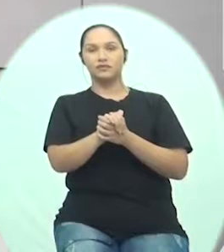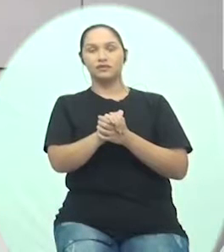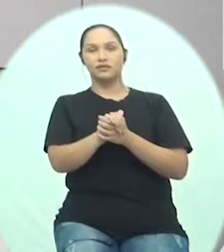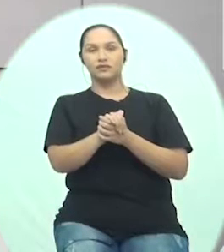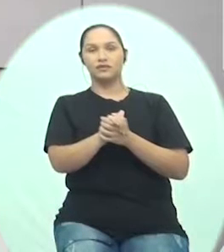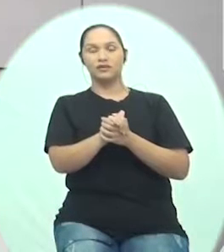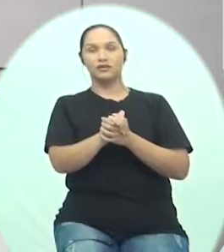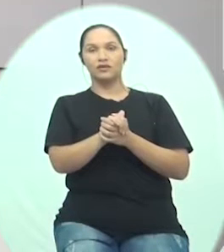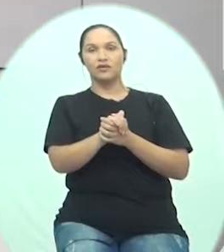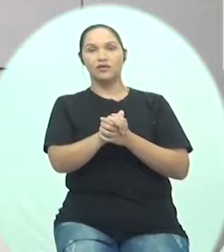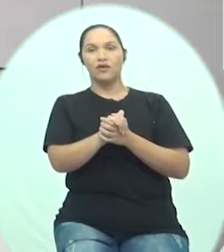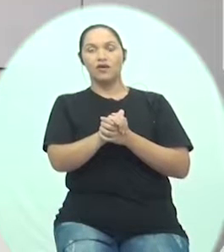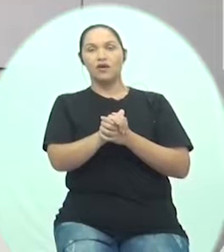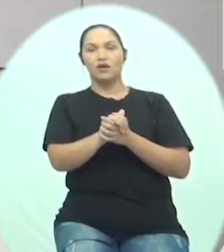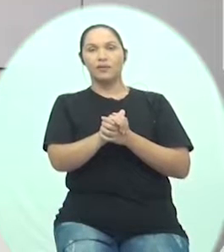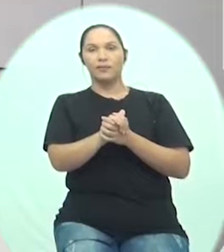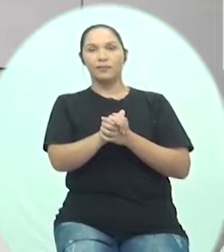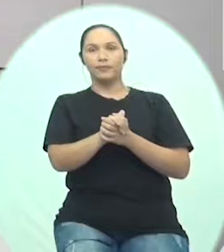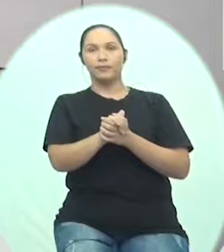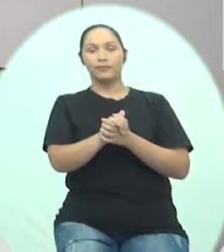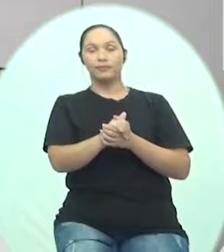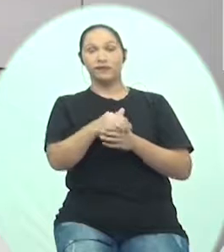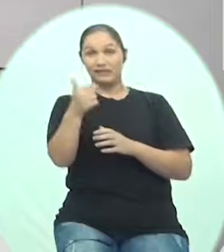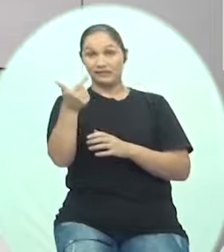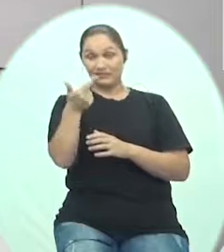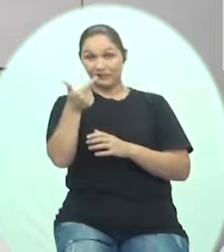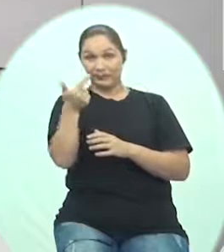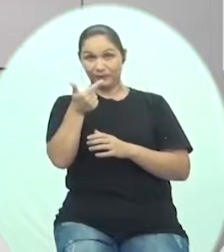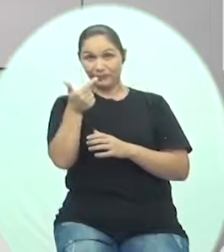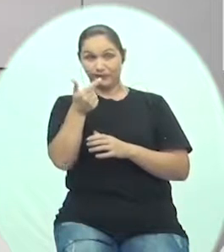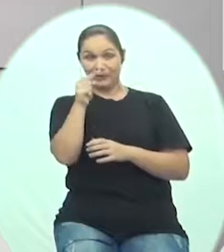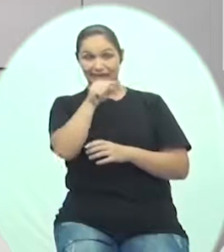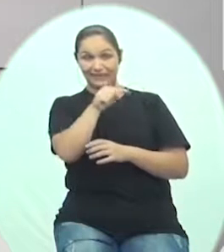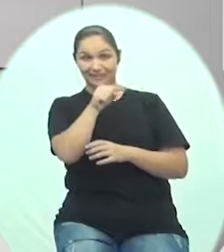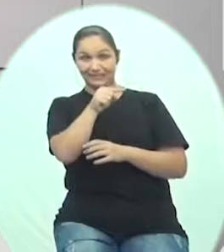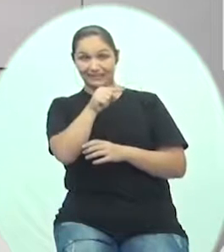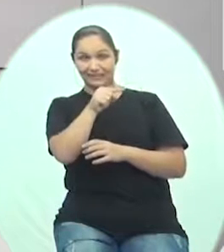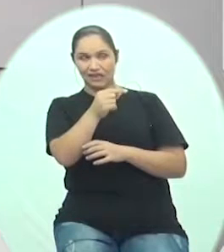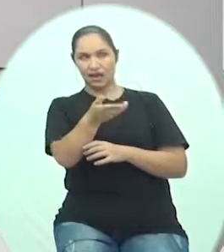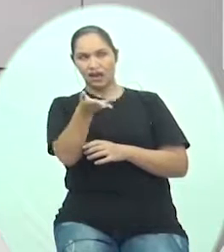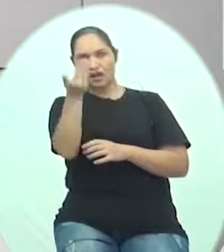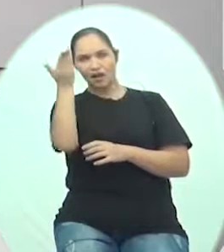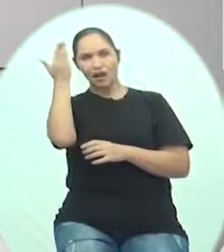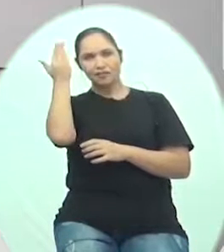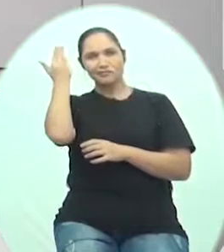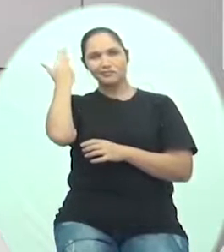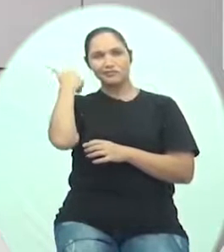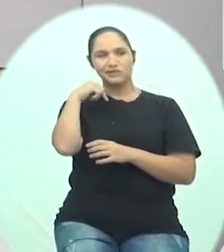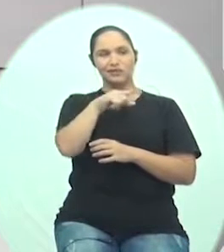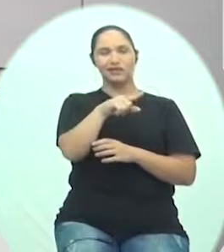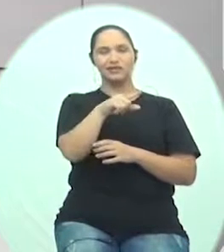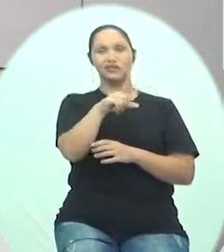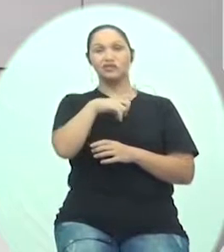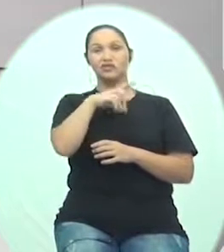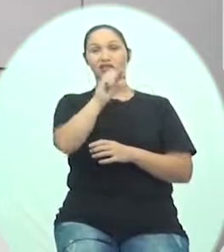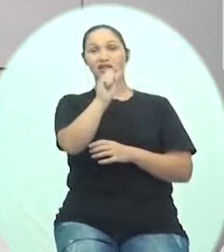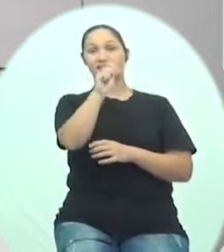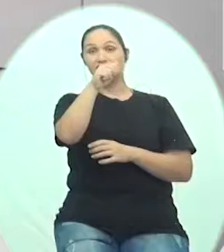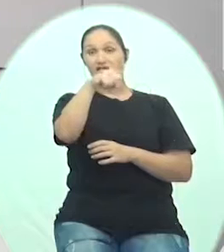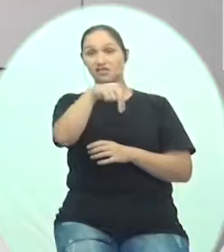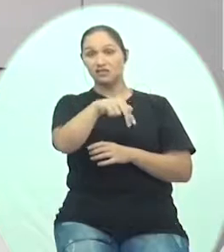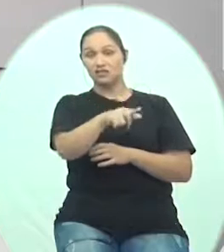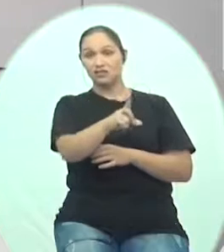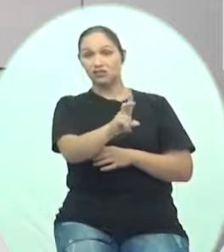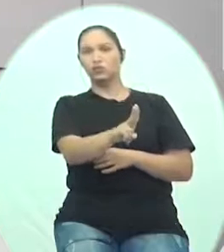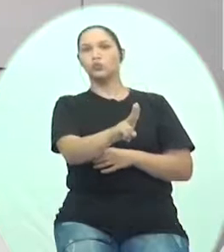a câmara também teve este papel segundo que naquele prédio antigamente funcion nava Sandu Então existe